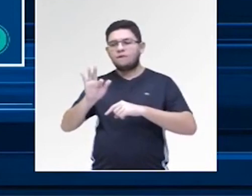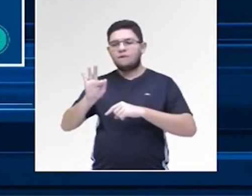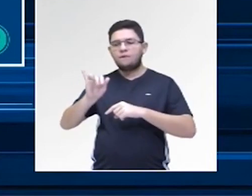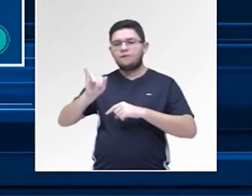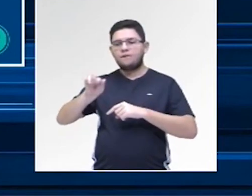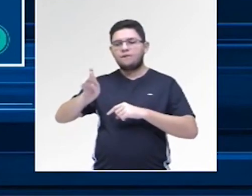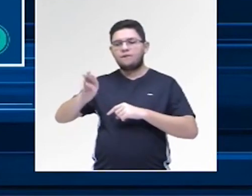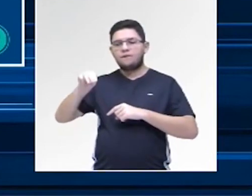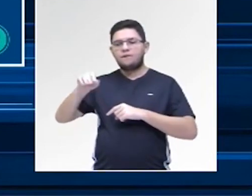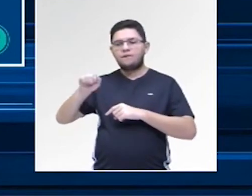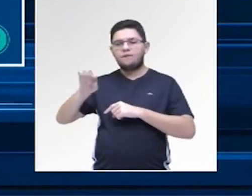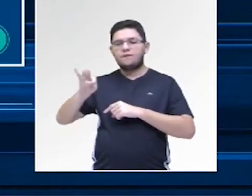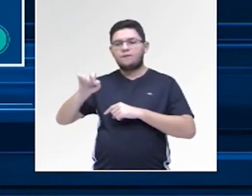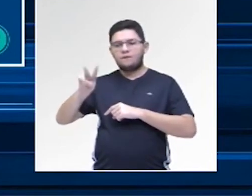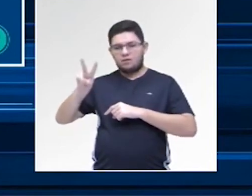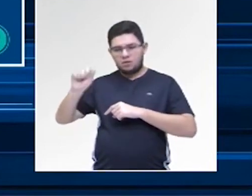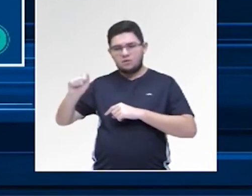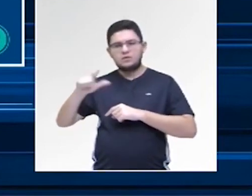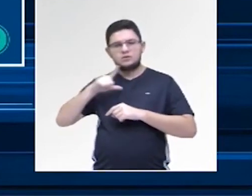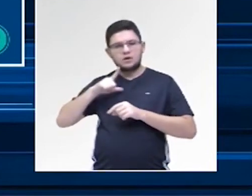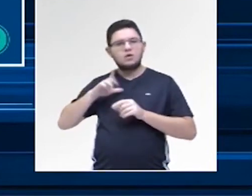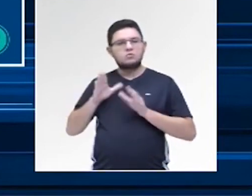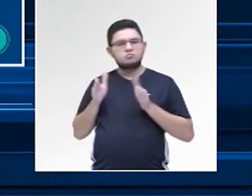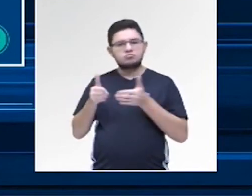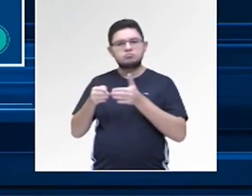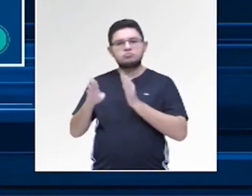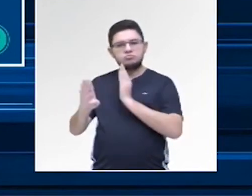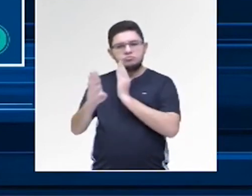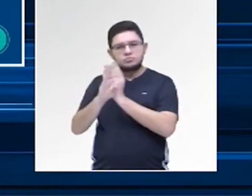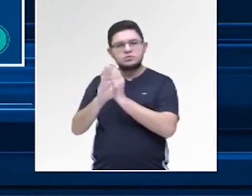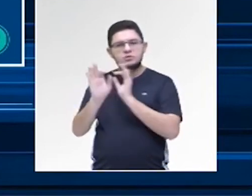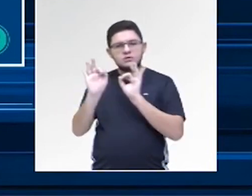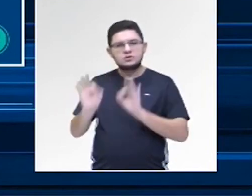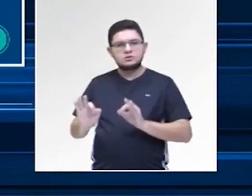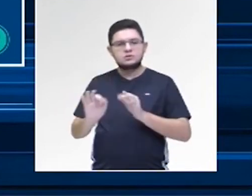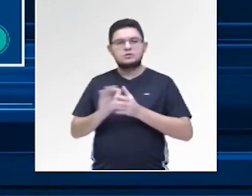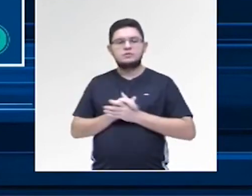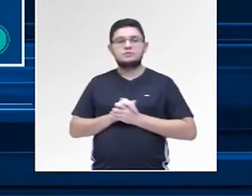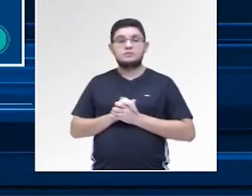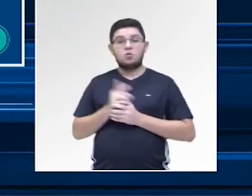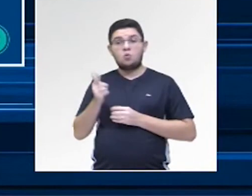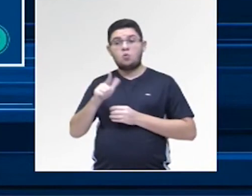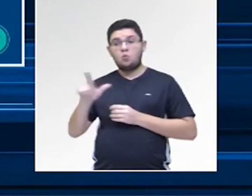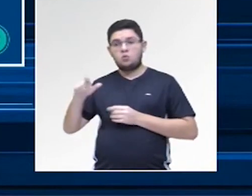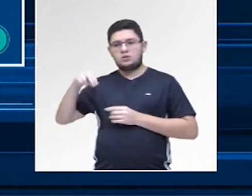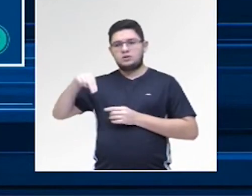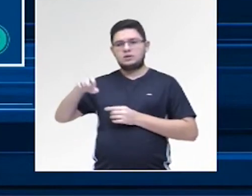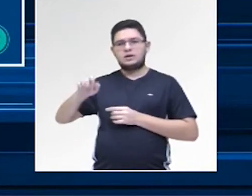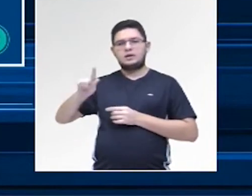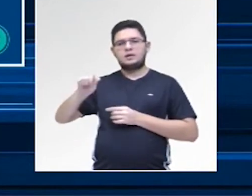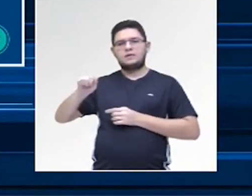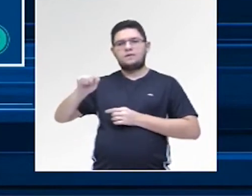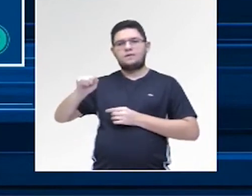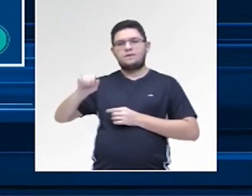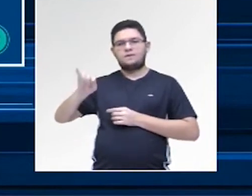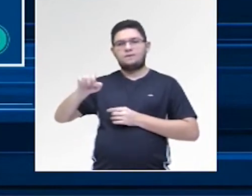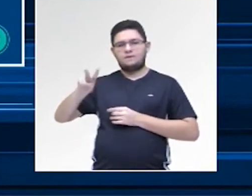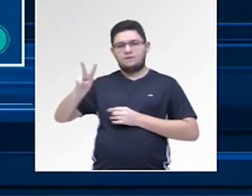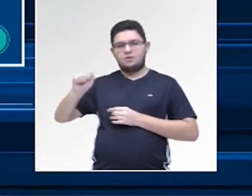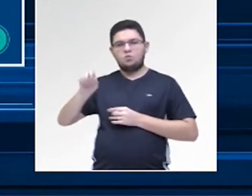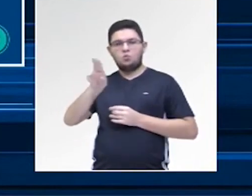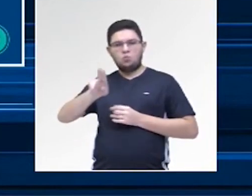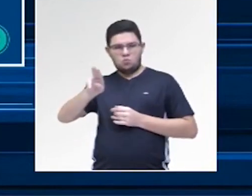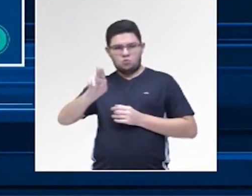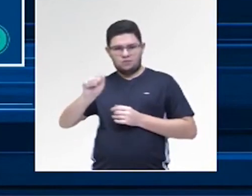A, né? E na negativa eu utilizava o N. Então aí eu já posso dizer que eu já sei, né, através